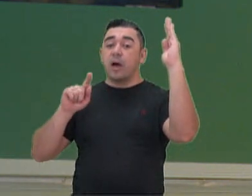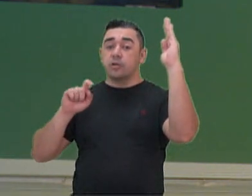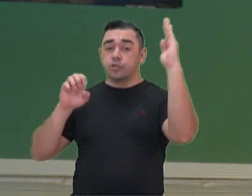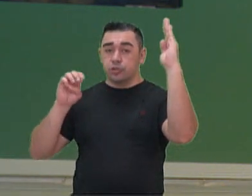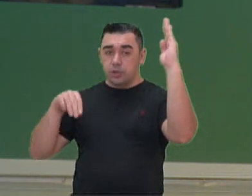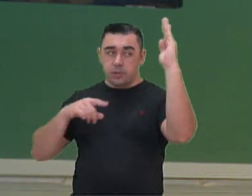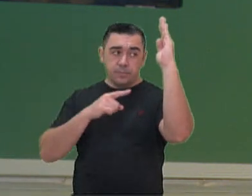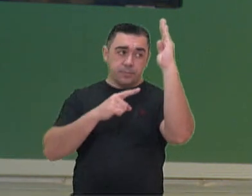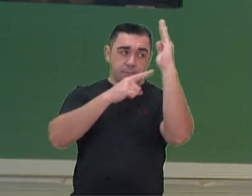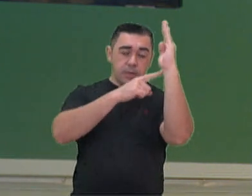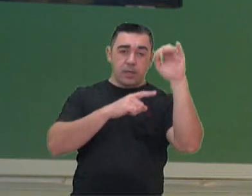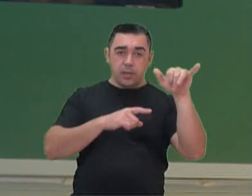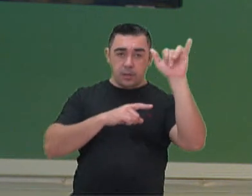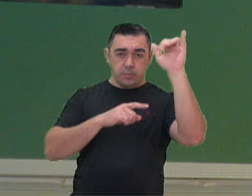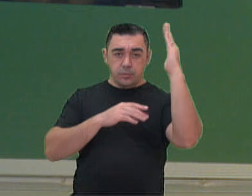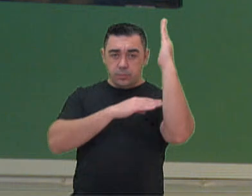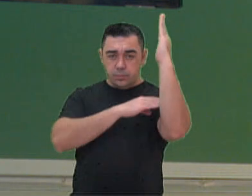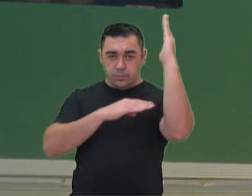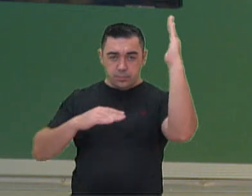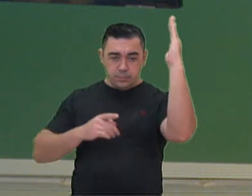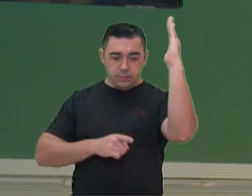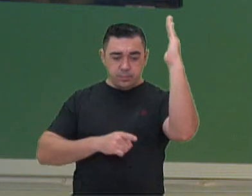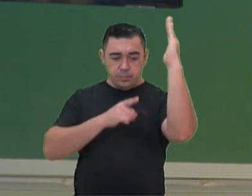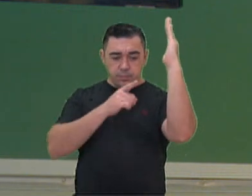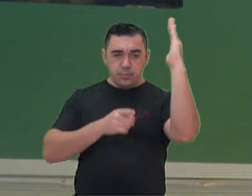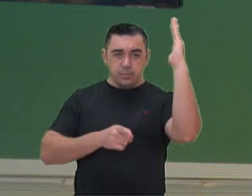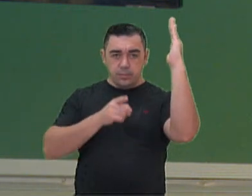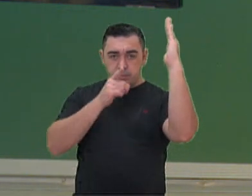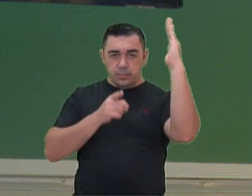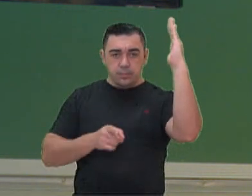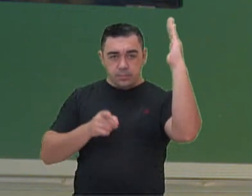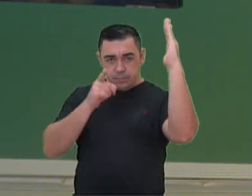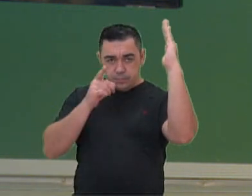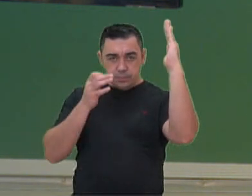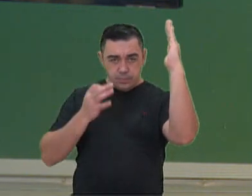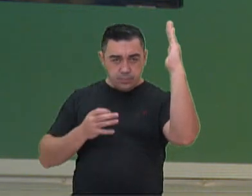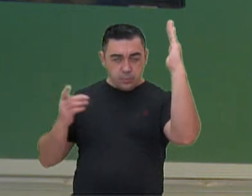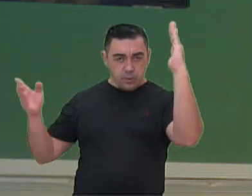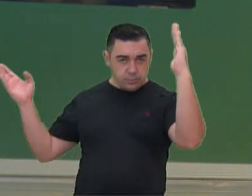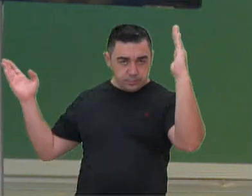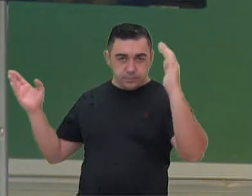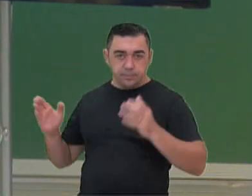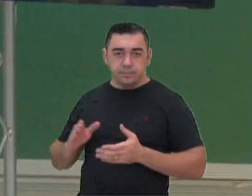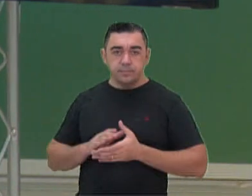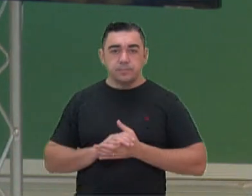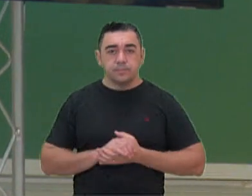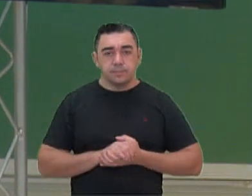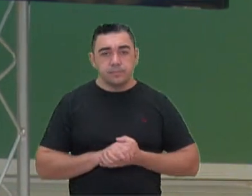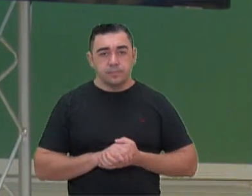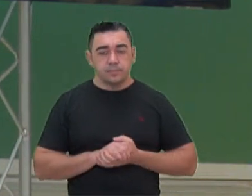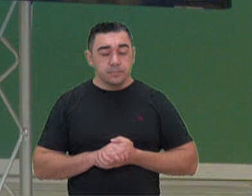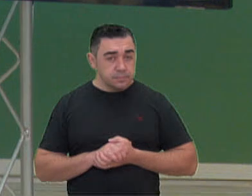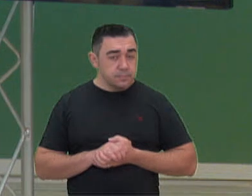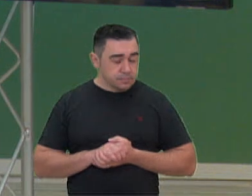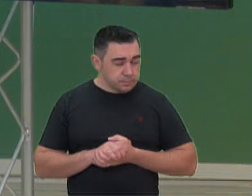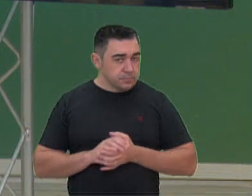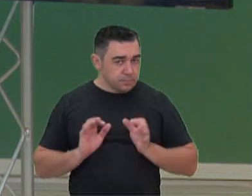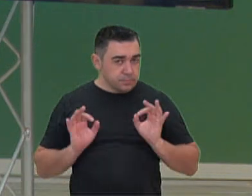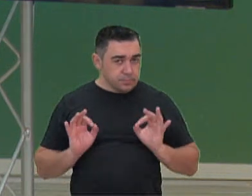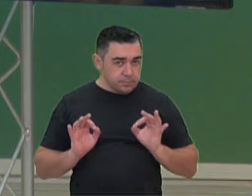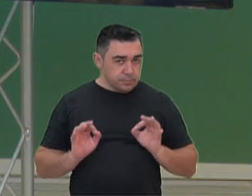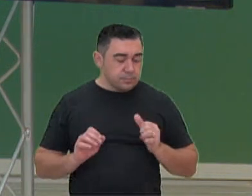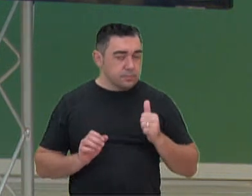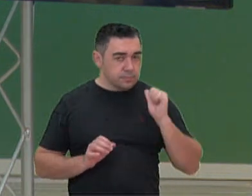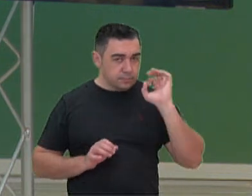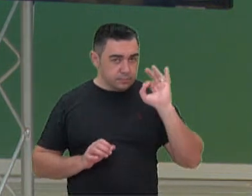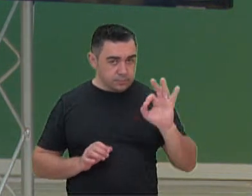5. 3 deu 5. Vamos estar aqui no gráfico. Ok, esse primeiro item